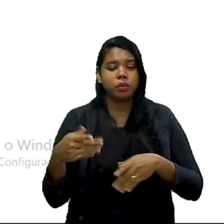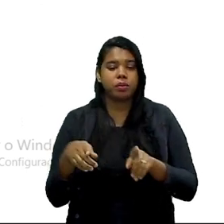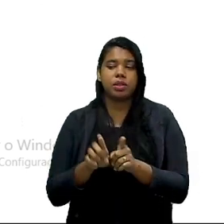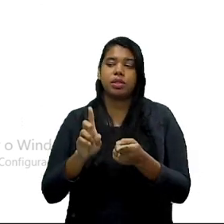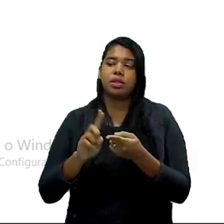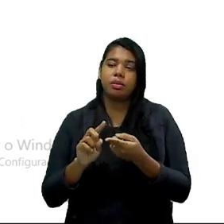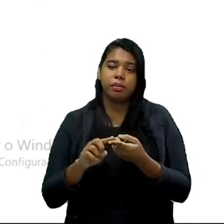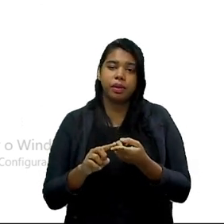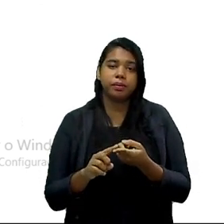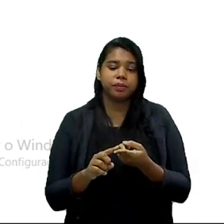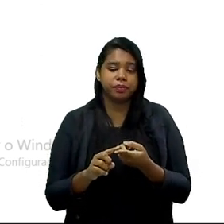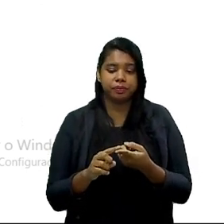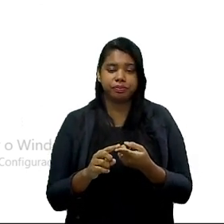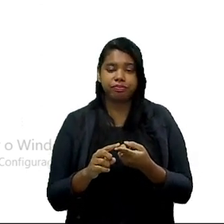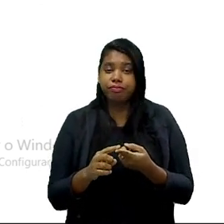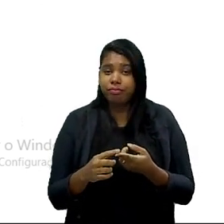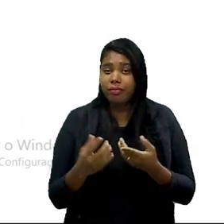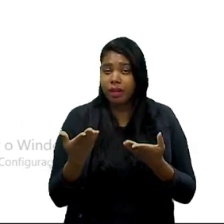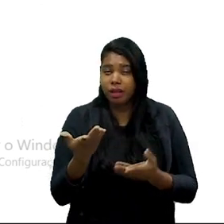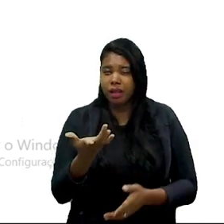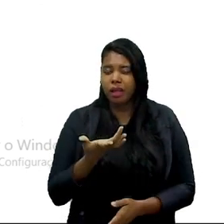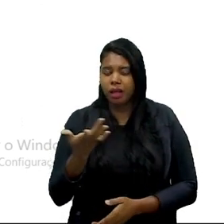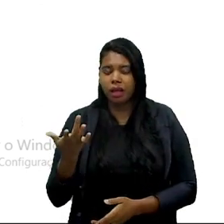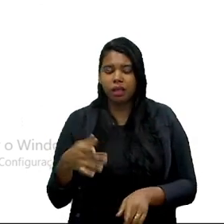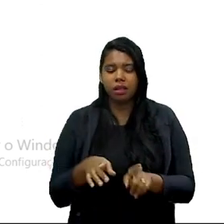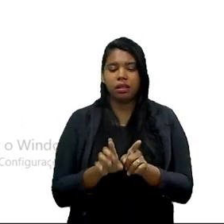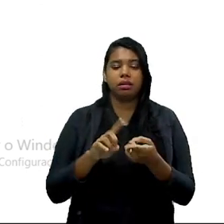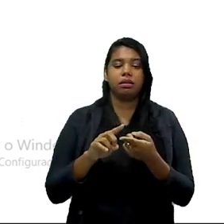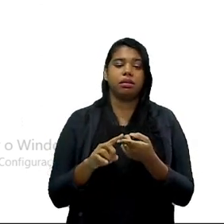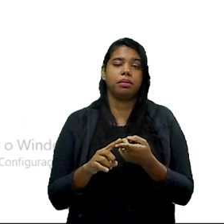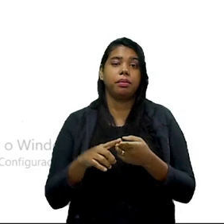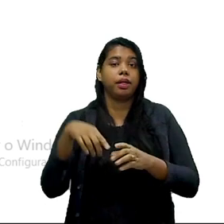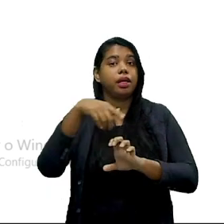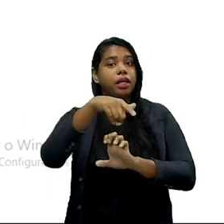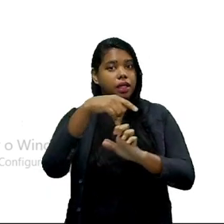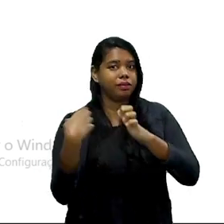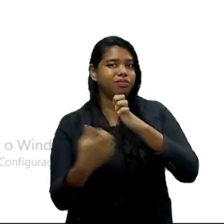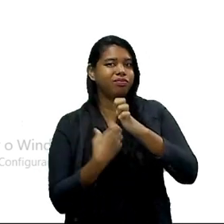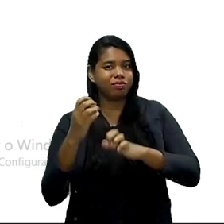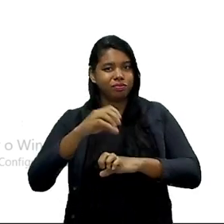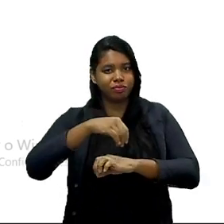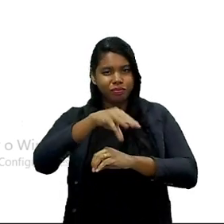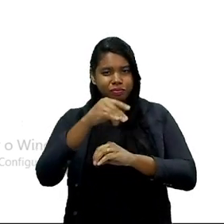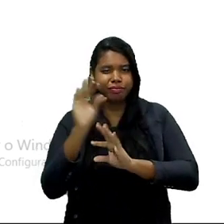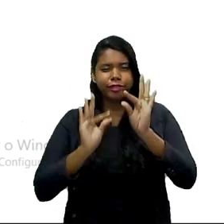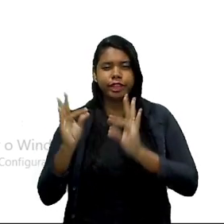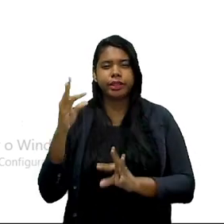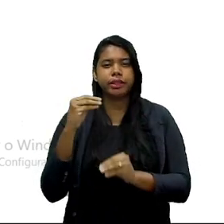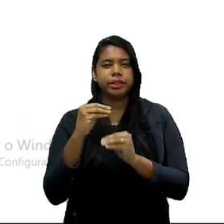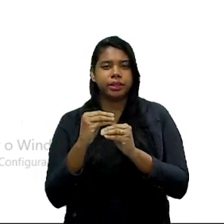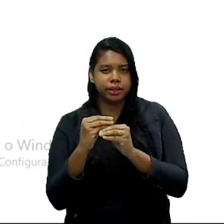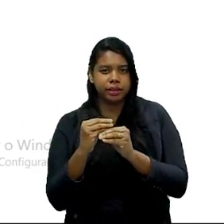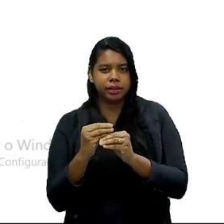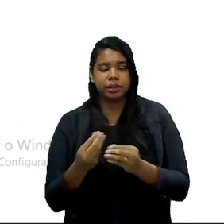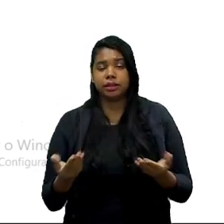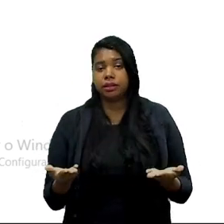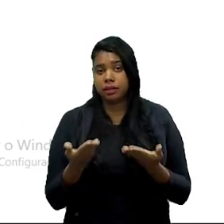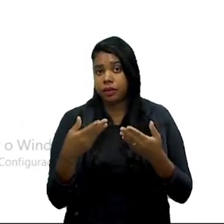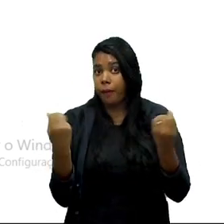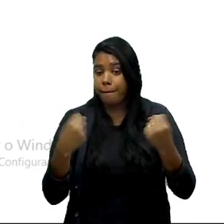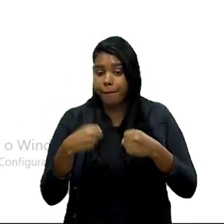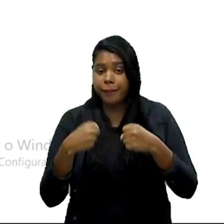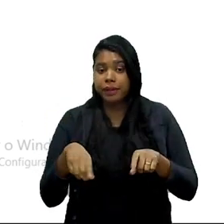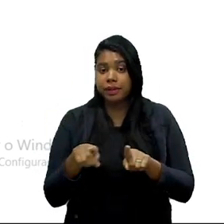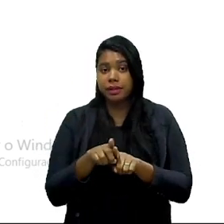custo da mercadoria adquirida. Então, uma empresa para revender, para produzir ou para prestar um serviço, ele precisa